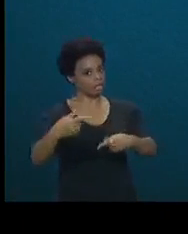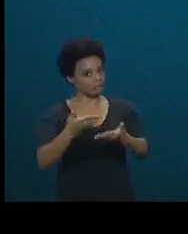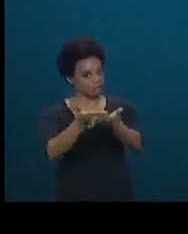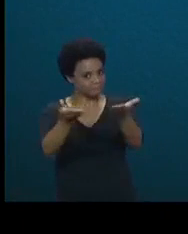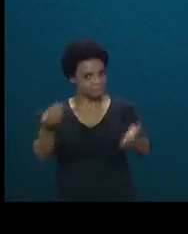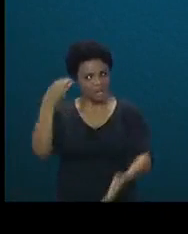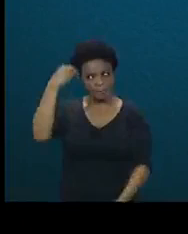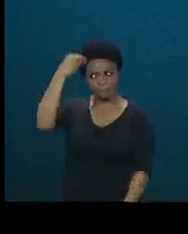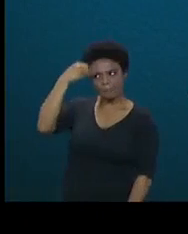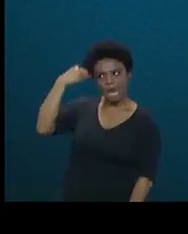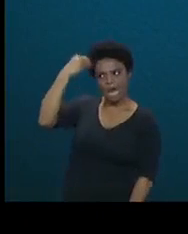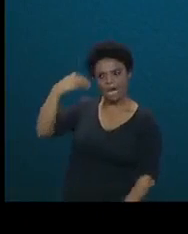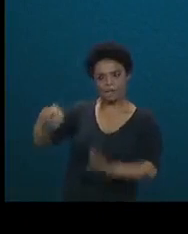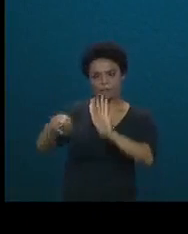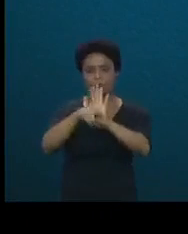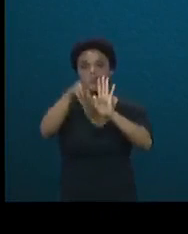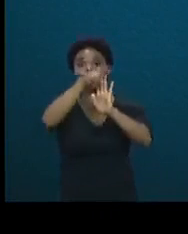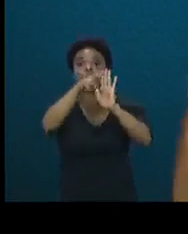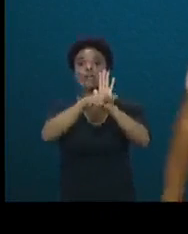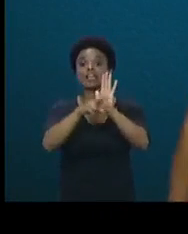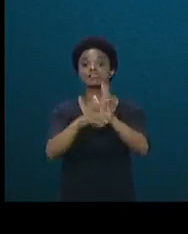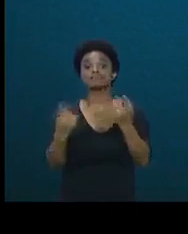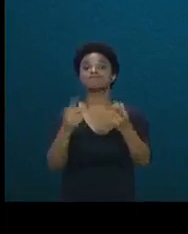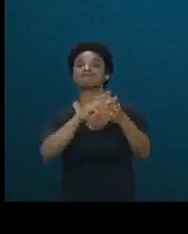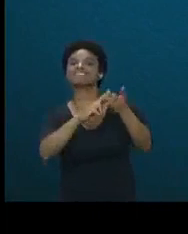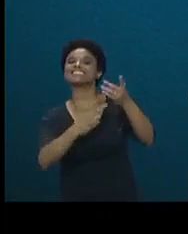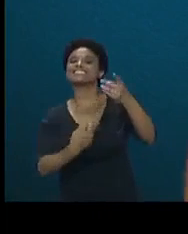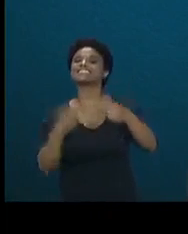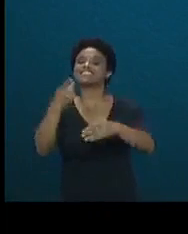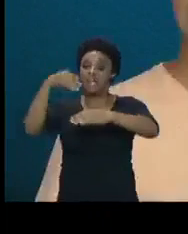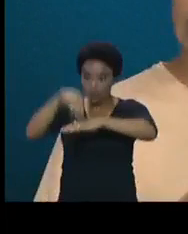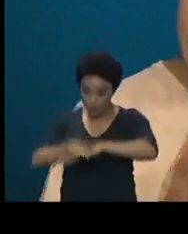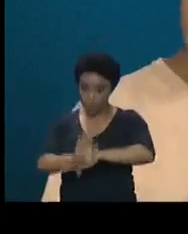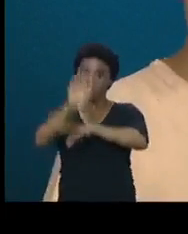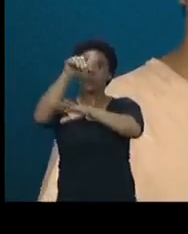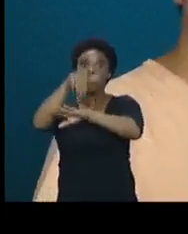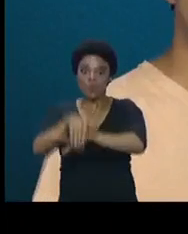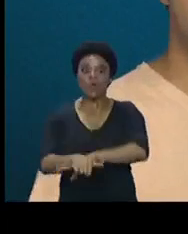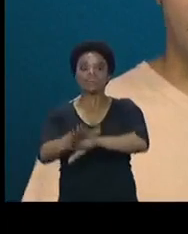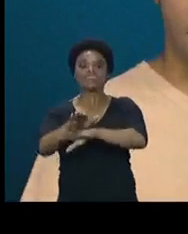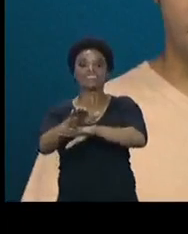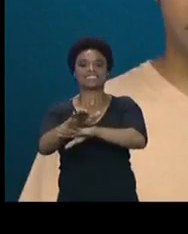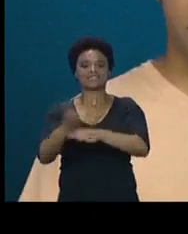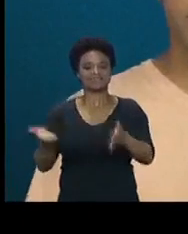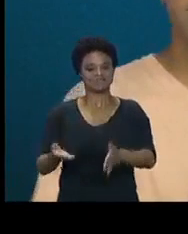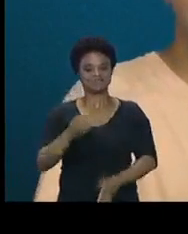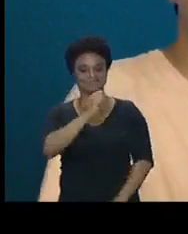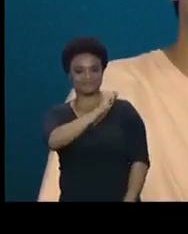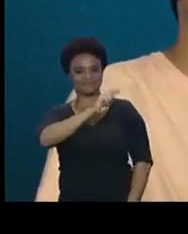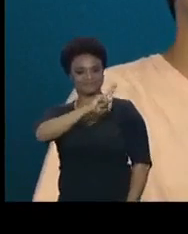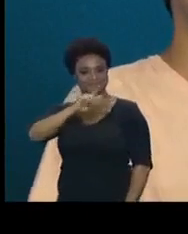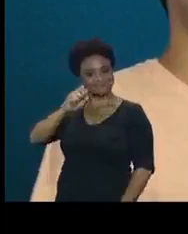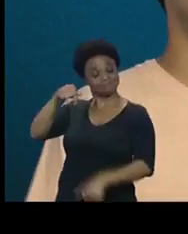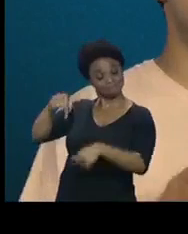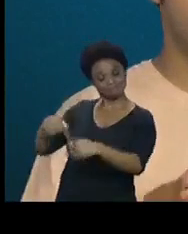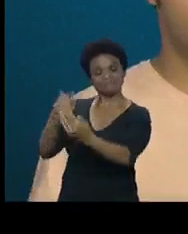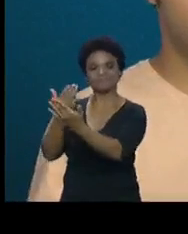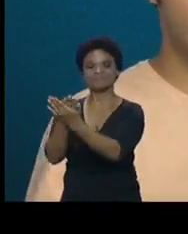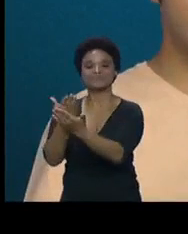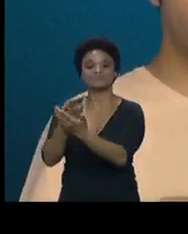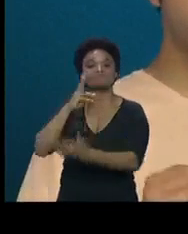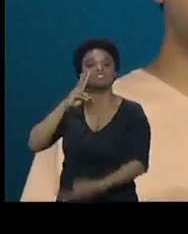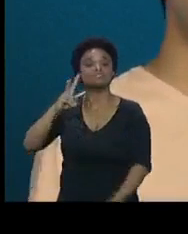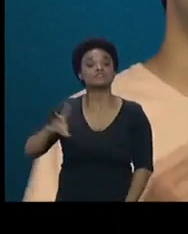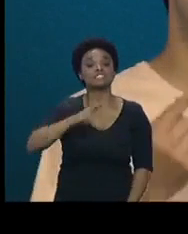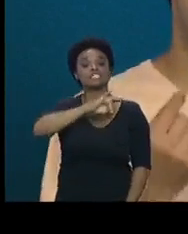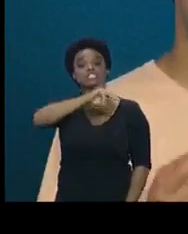nas regras de derivação na próxima vez que estiver na montanha-russa. Na SGA dessa unidade, você vai acompanhar o caso de João,